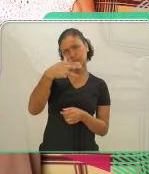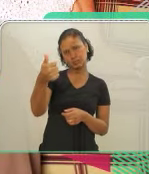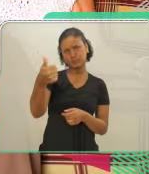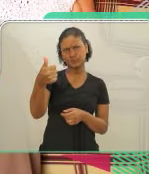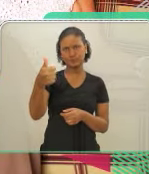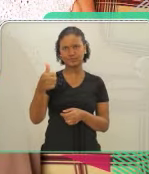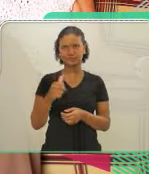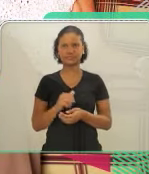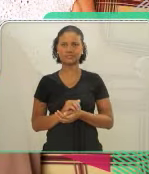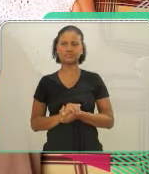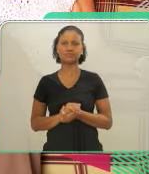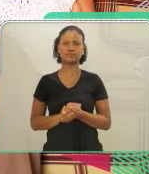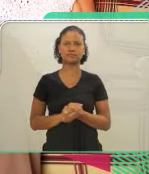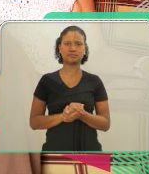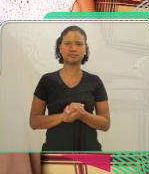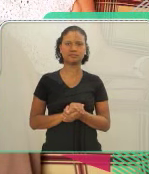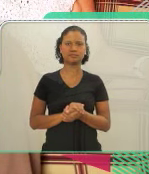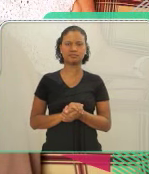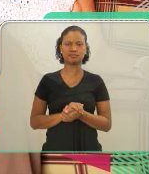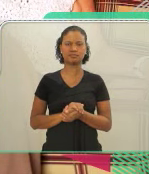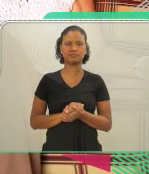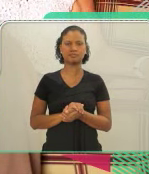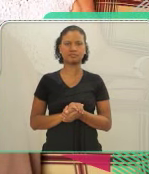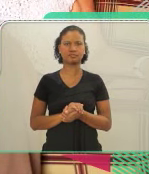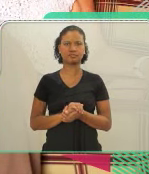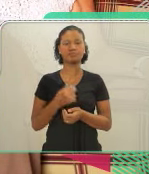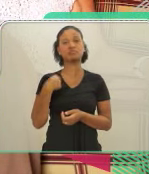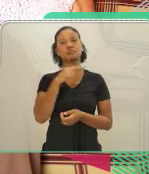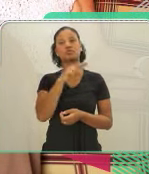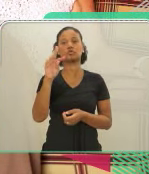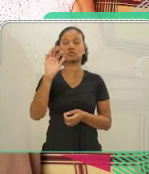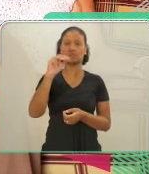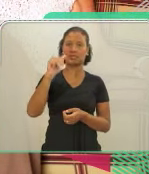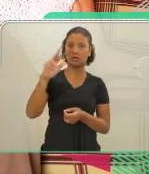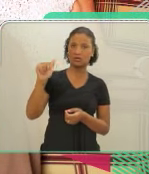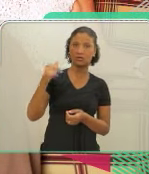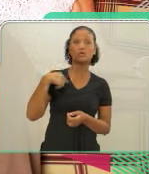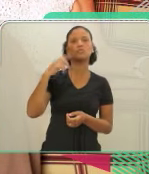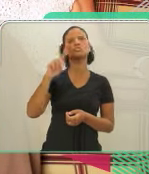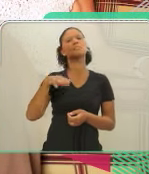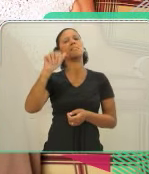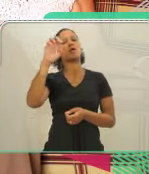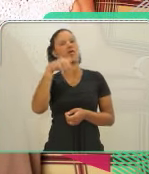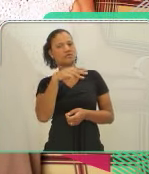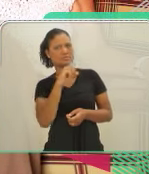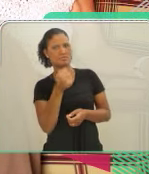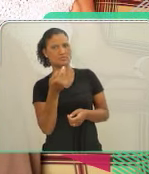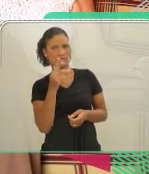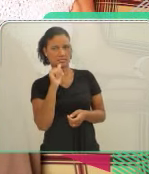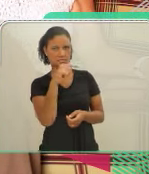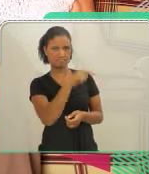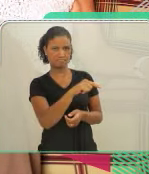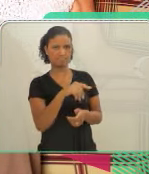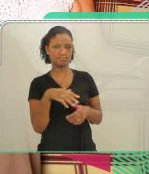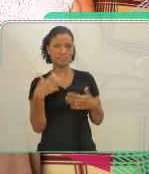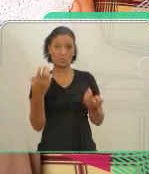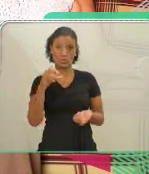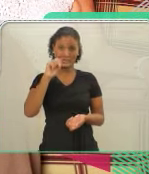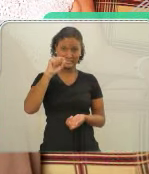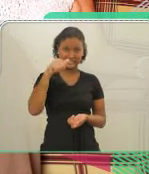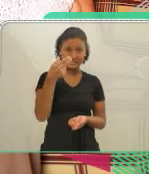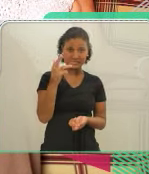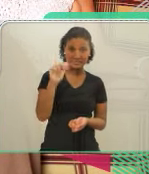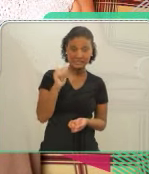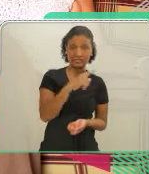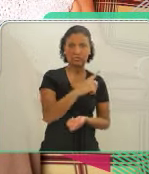anos. Então? Meu nome é Tamara, sou a mãe da Sandra. Quando a